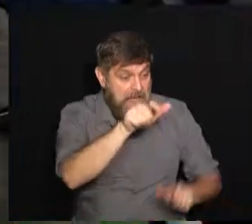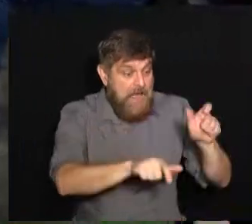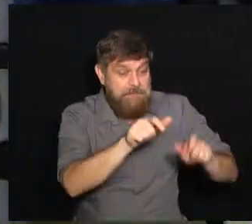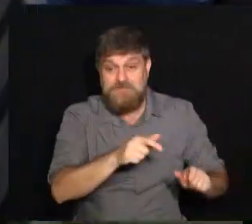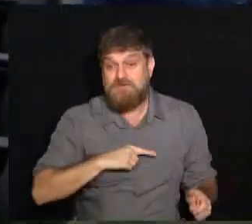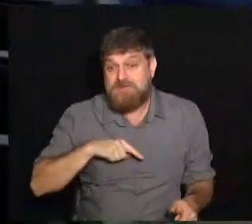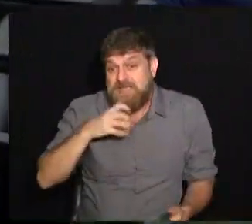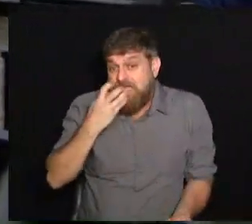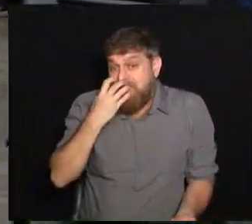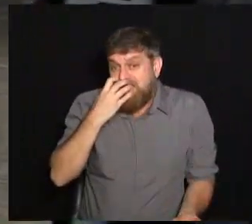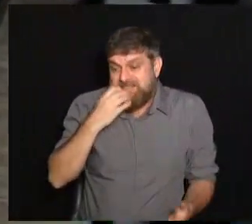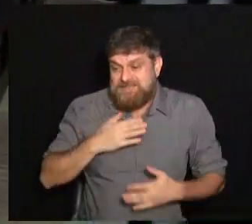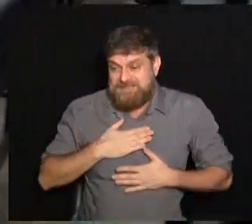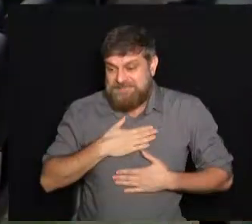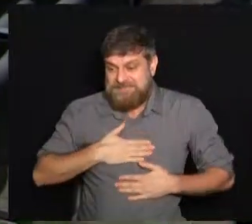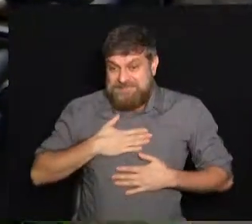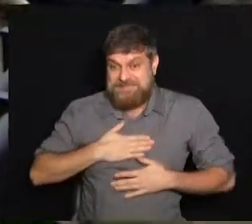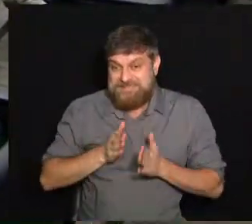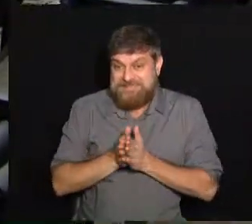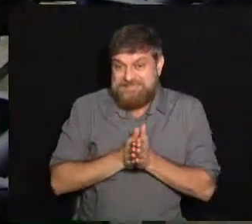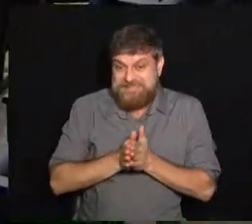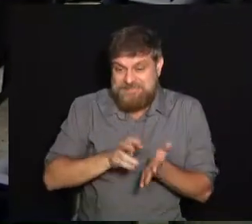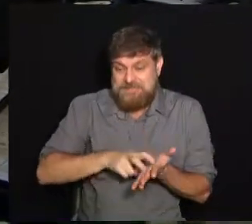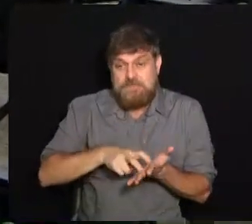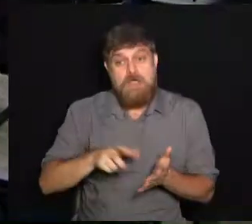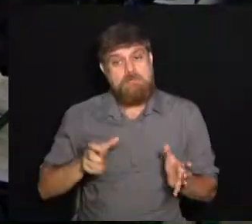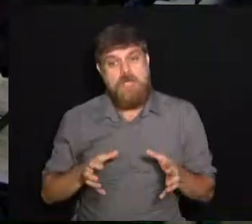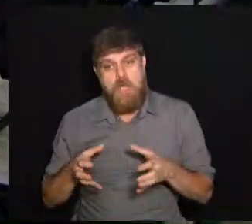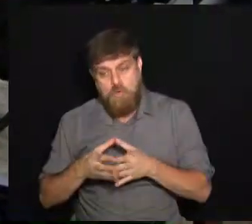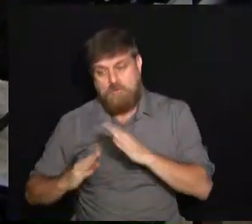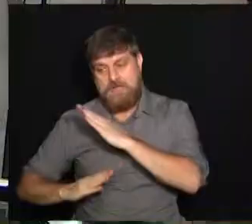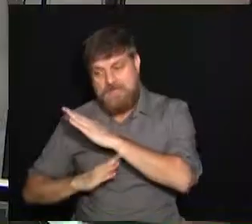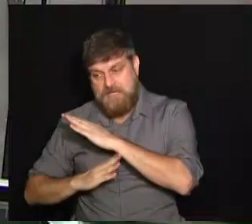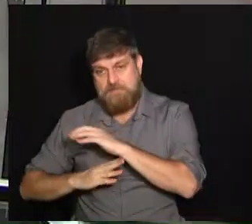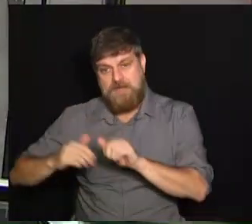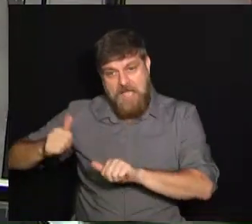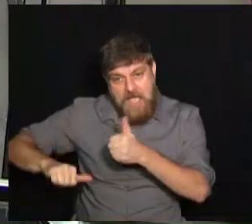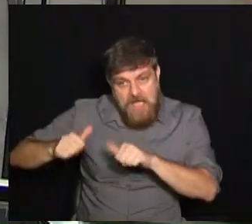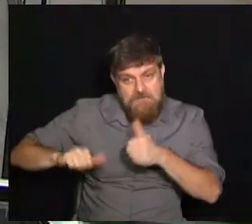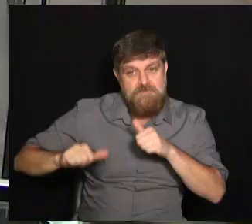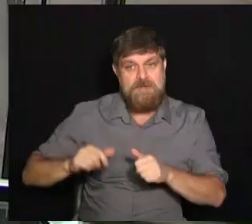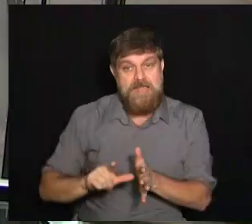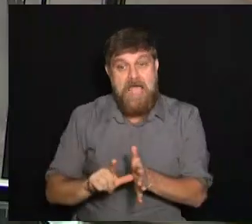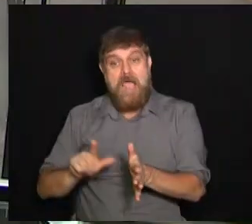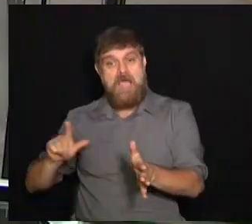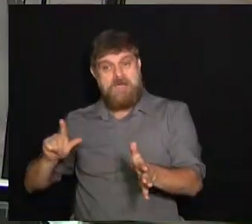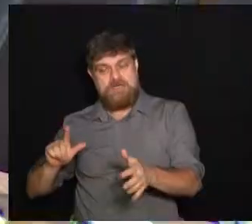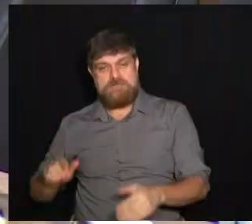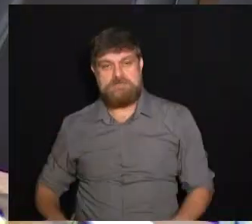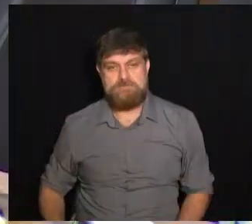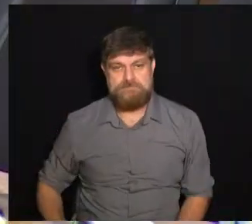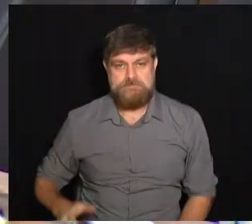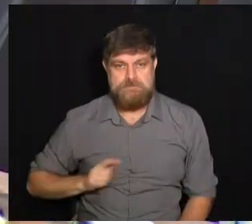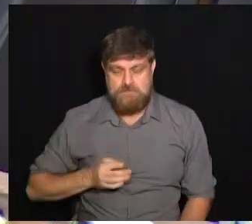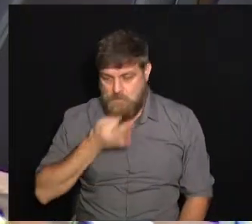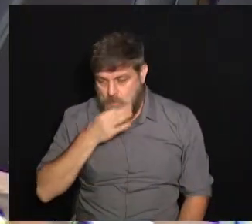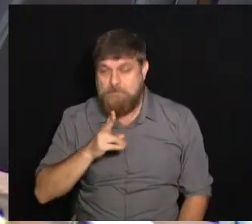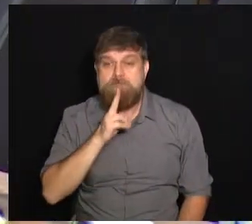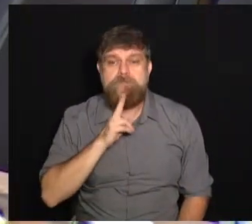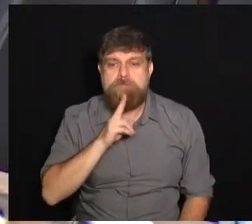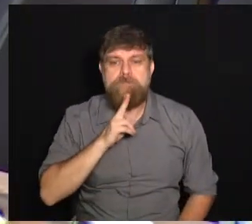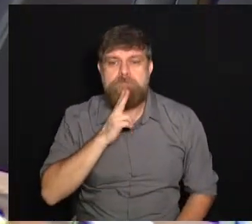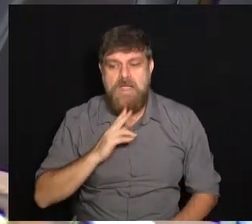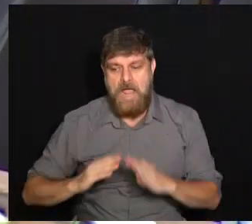cachorro. O projeto precisa passar pelas comissões da casa antes de ser levado à votação no plenário. Para o vereador Nelson Osseri,